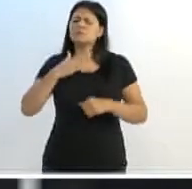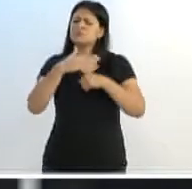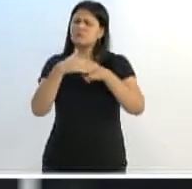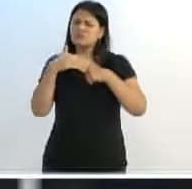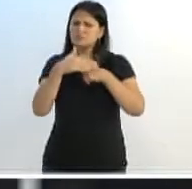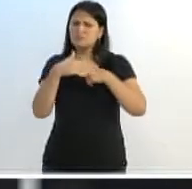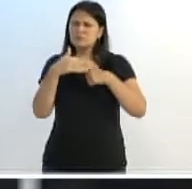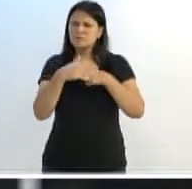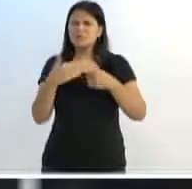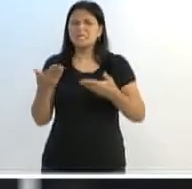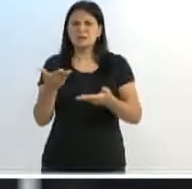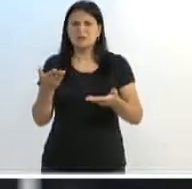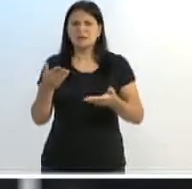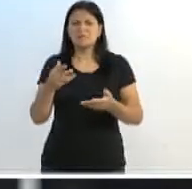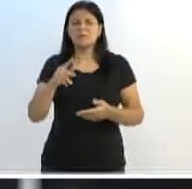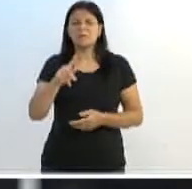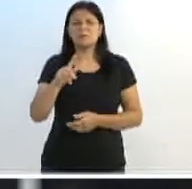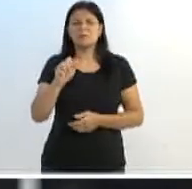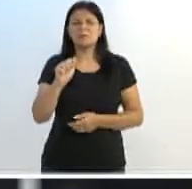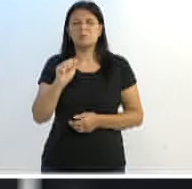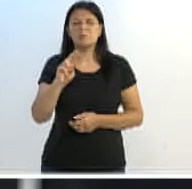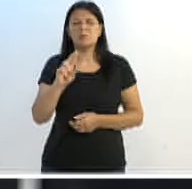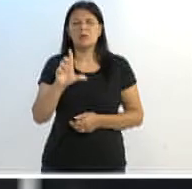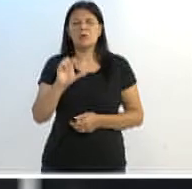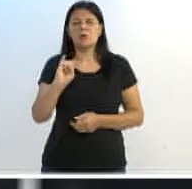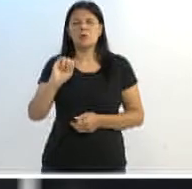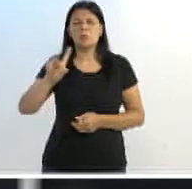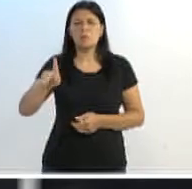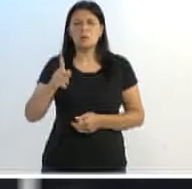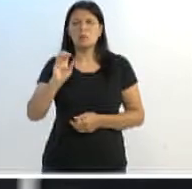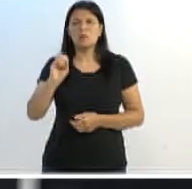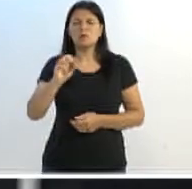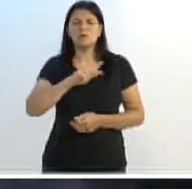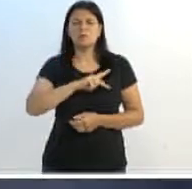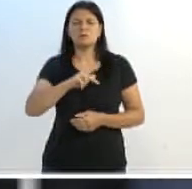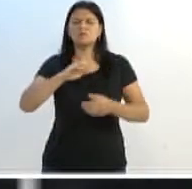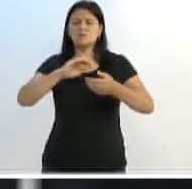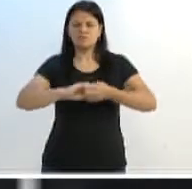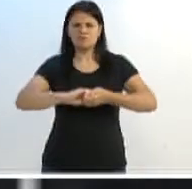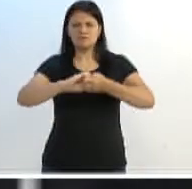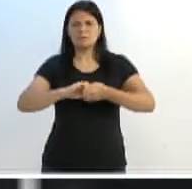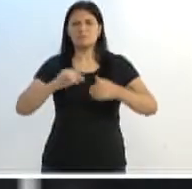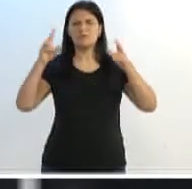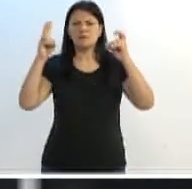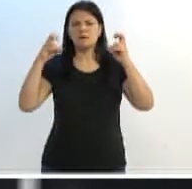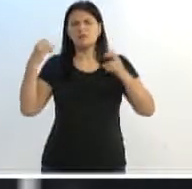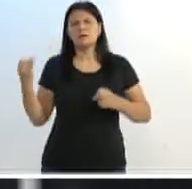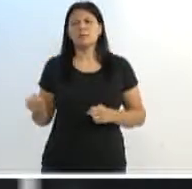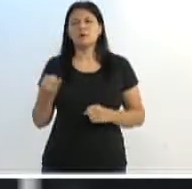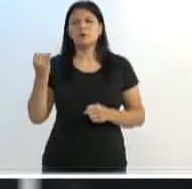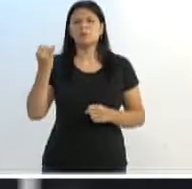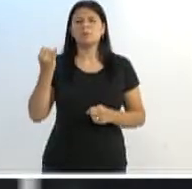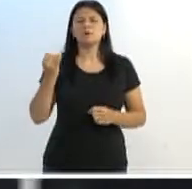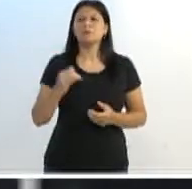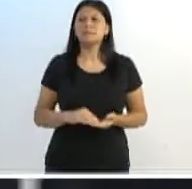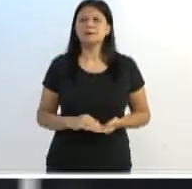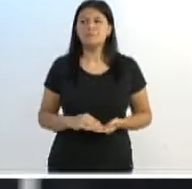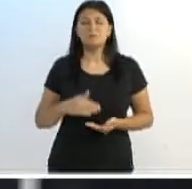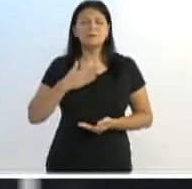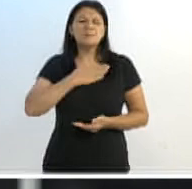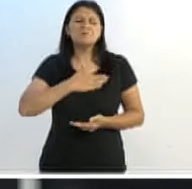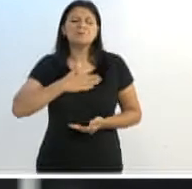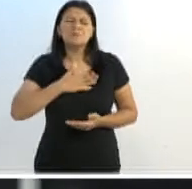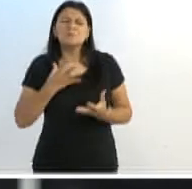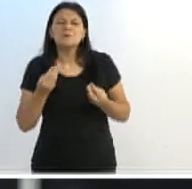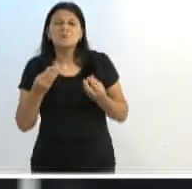o Paulinho é o presidente. Parabéns por trazer esse tema tão importante, parabéns, o qual eu tenho um grande carinho pelos